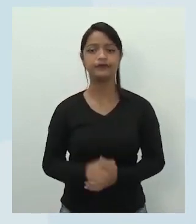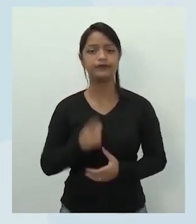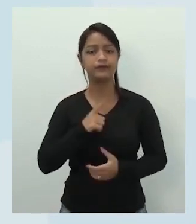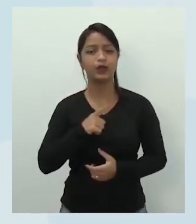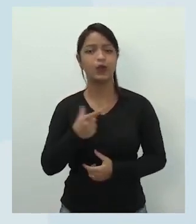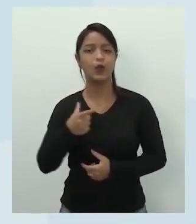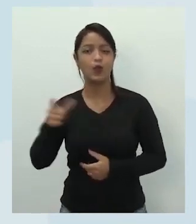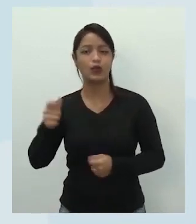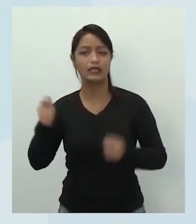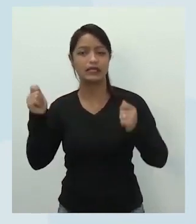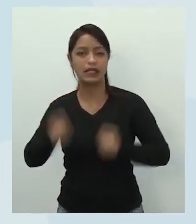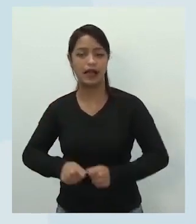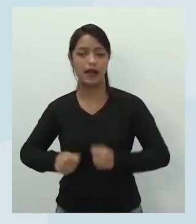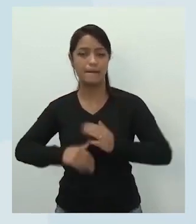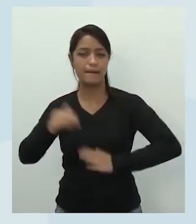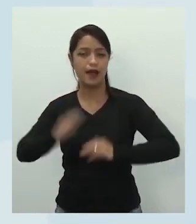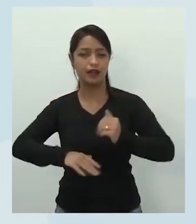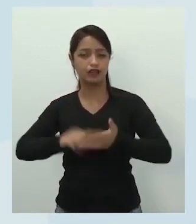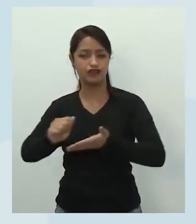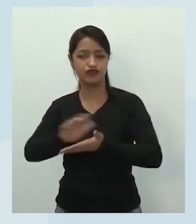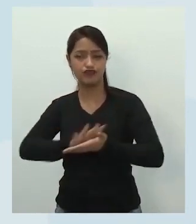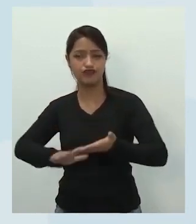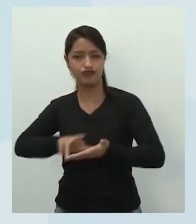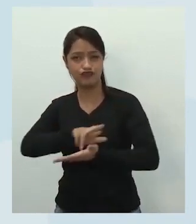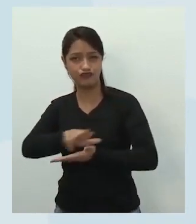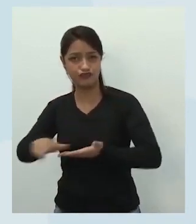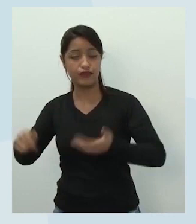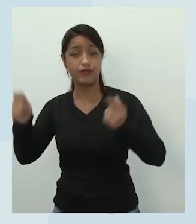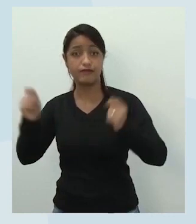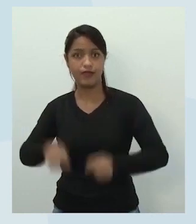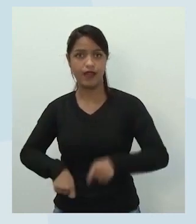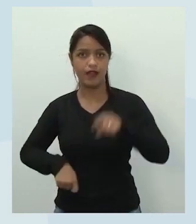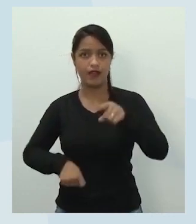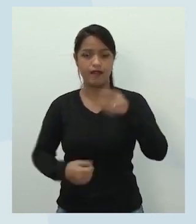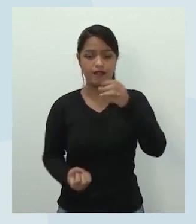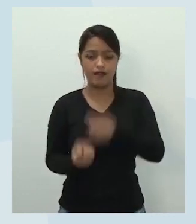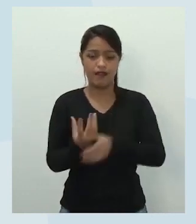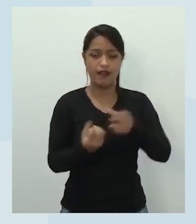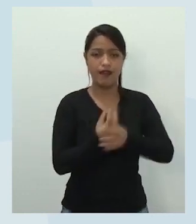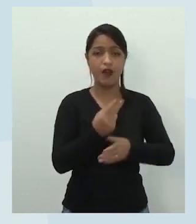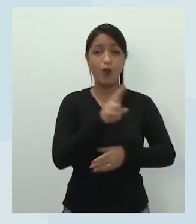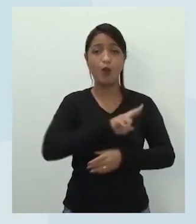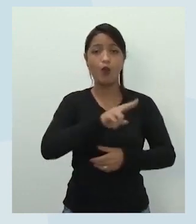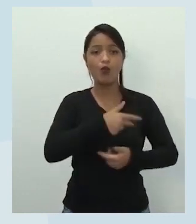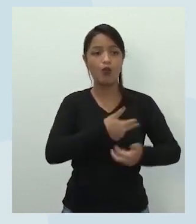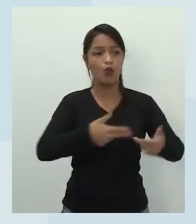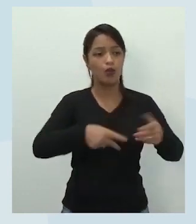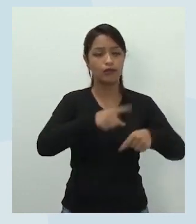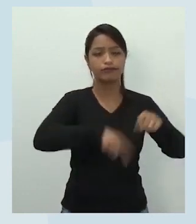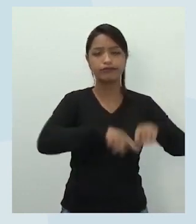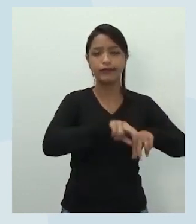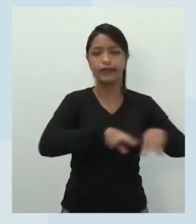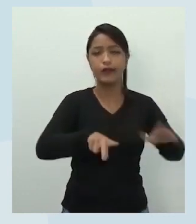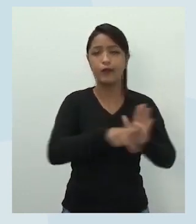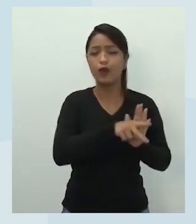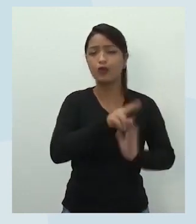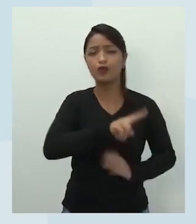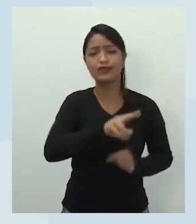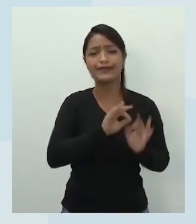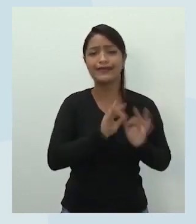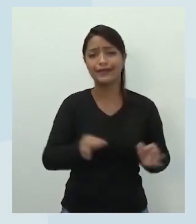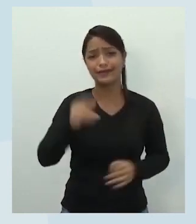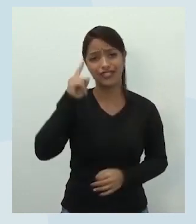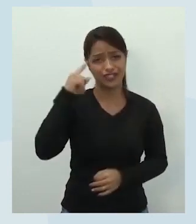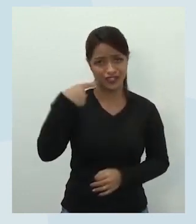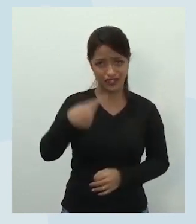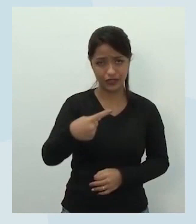possibilidades de atividades práticas que podem ser trabalhadas com materiais do cotidiano dos nossos estudantes. Para